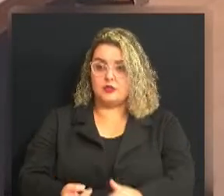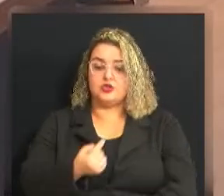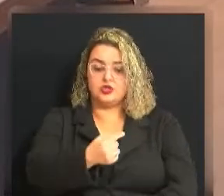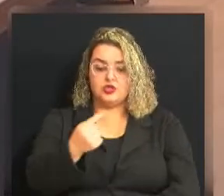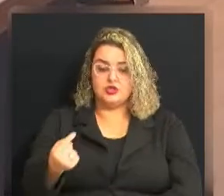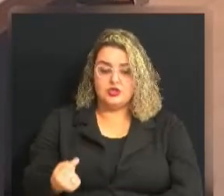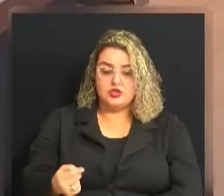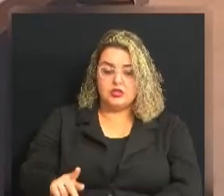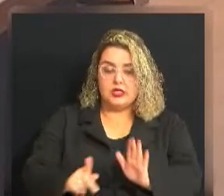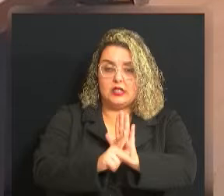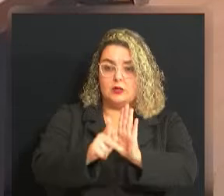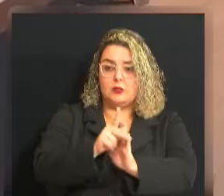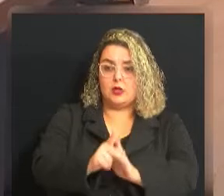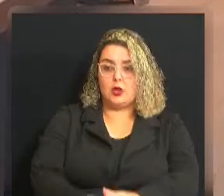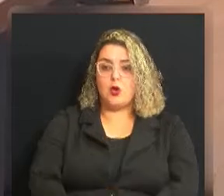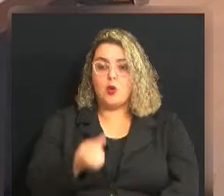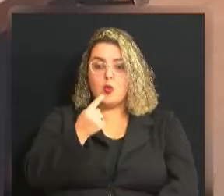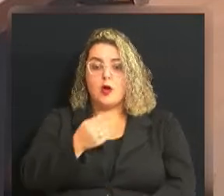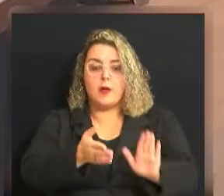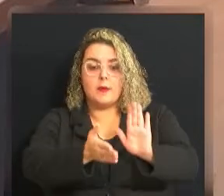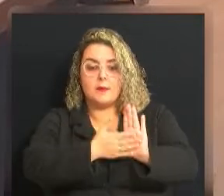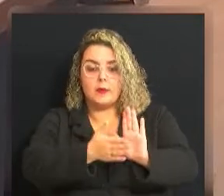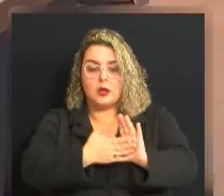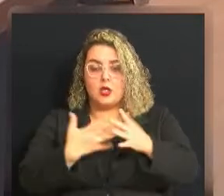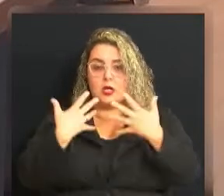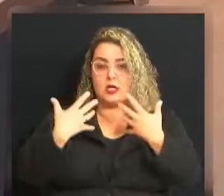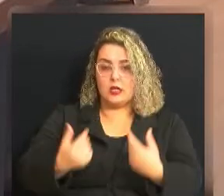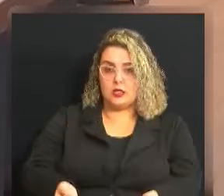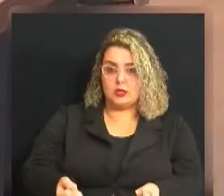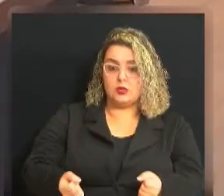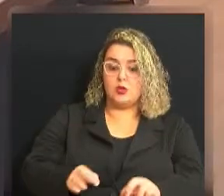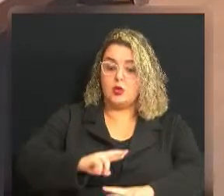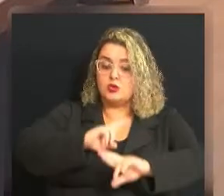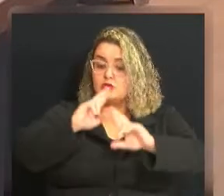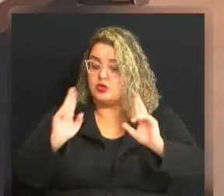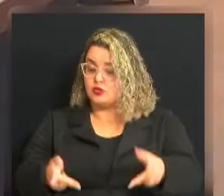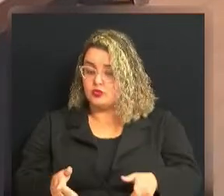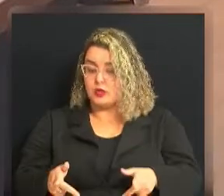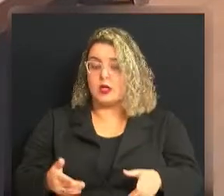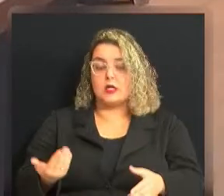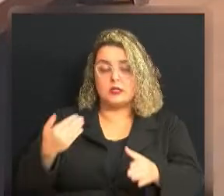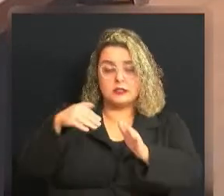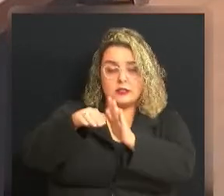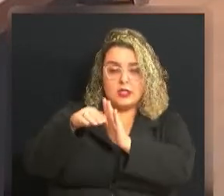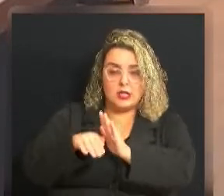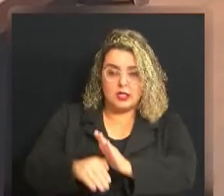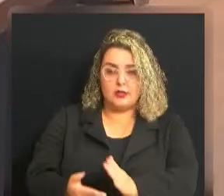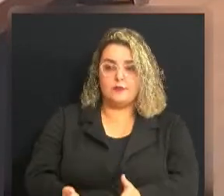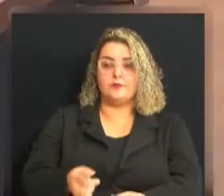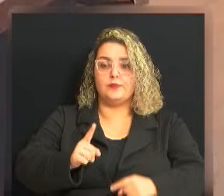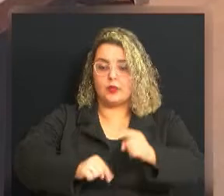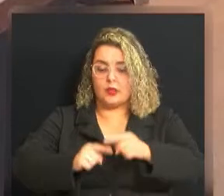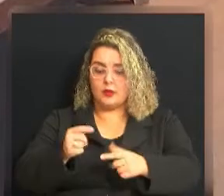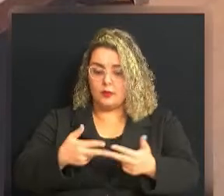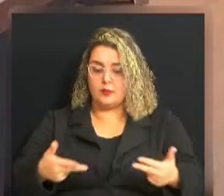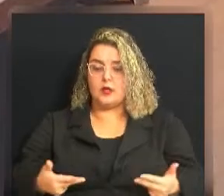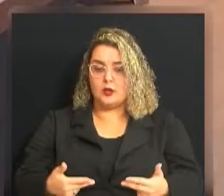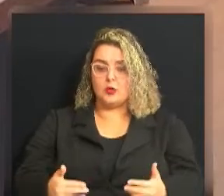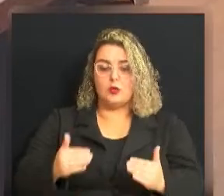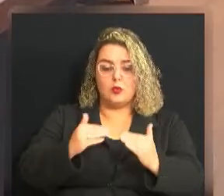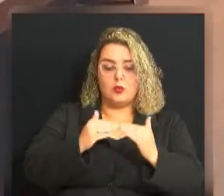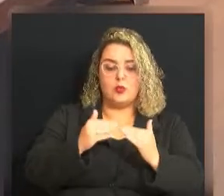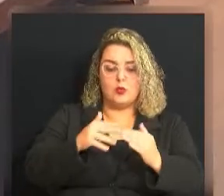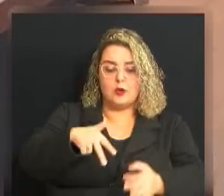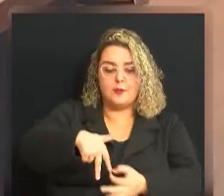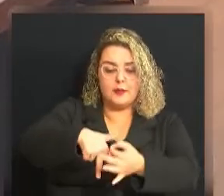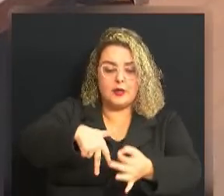projeto. Apenas uma proposta recebeu parecer contrário e será arquivada. As matérias com parecer favorável